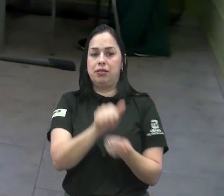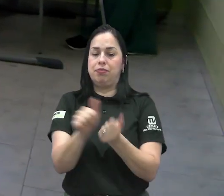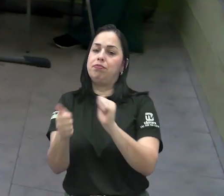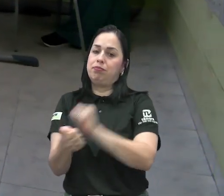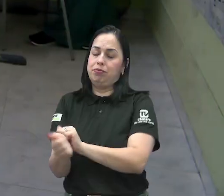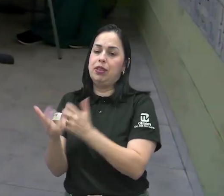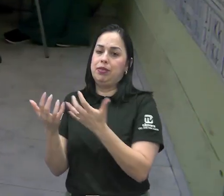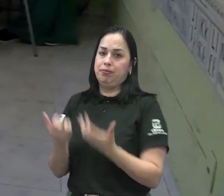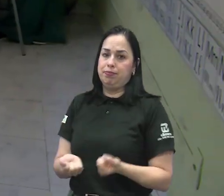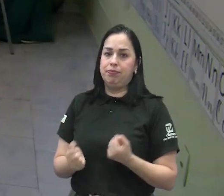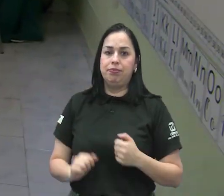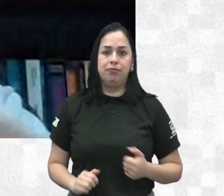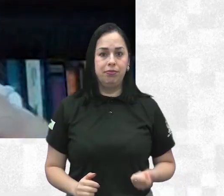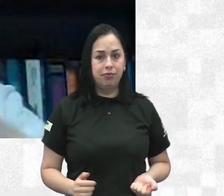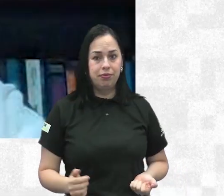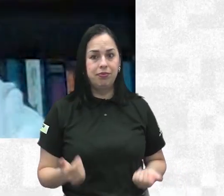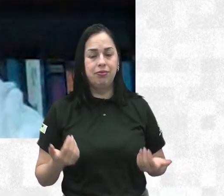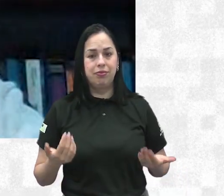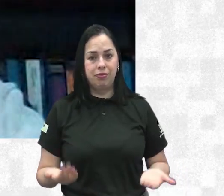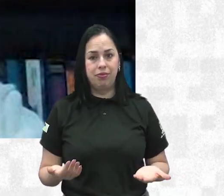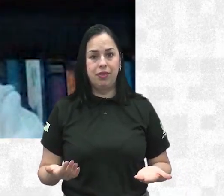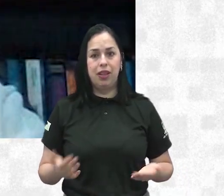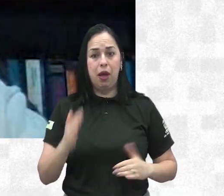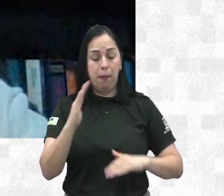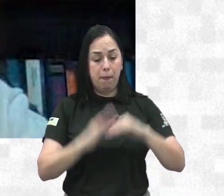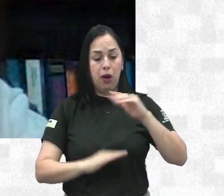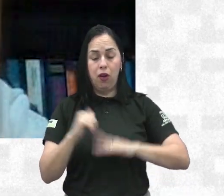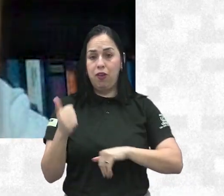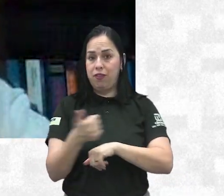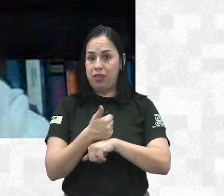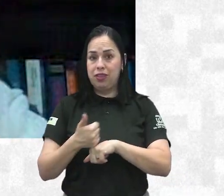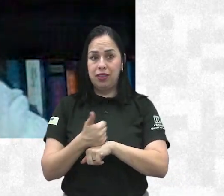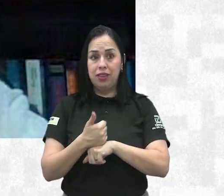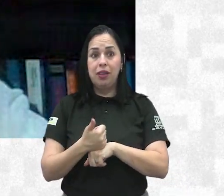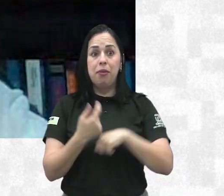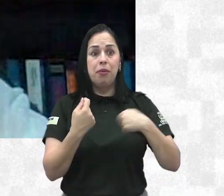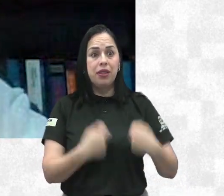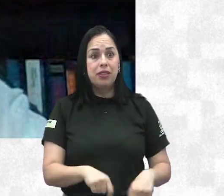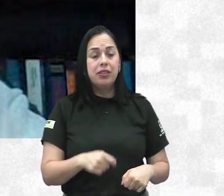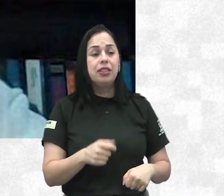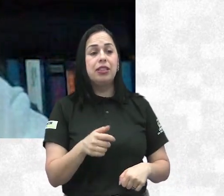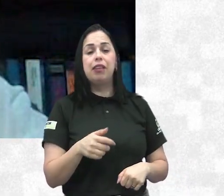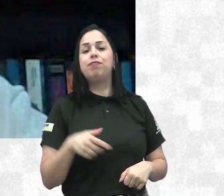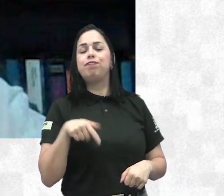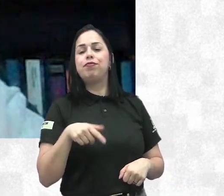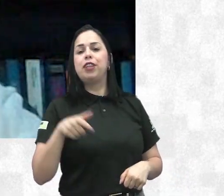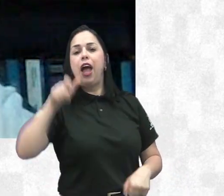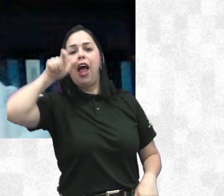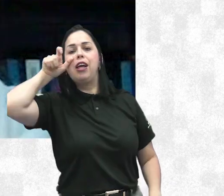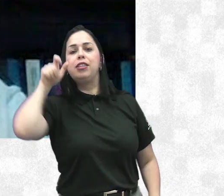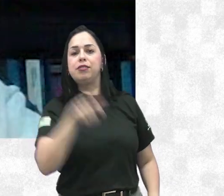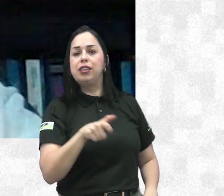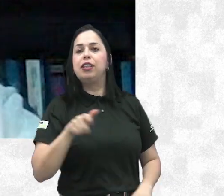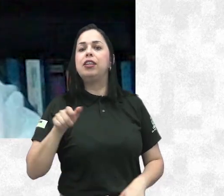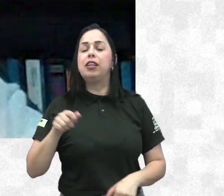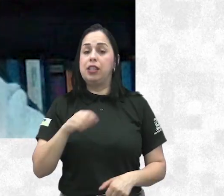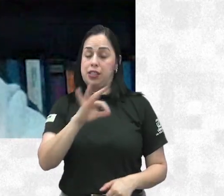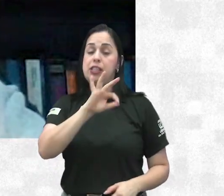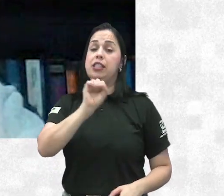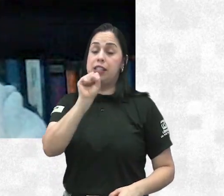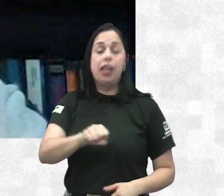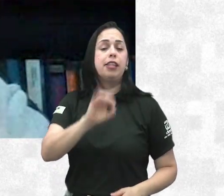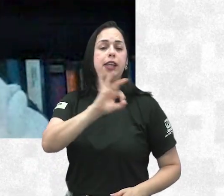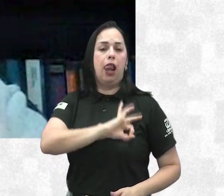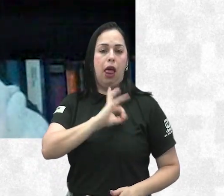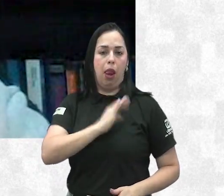precisaram se adaptar às novidades. Nós temos que tornar a profissão de professor mais atrativa. Isso quer dizer, sim,